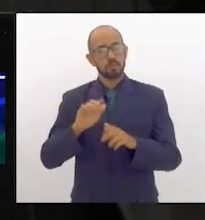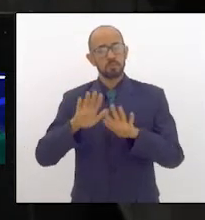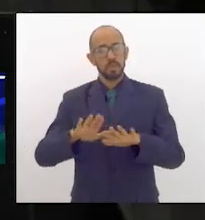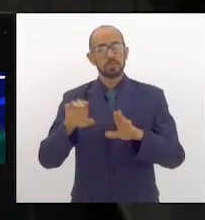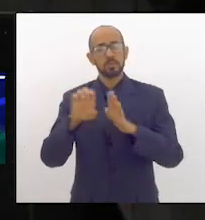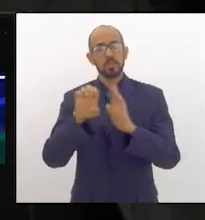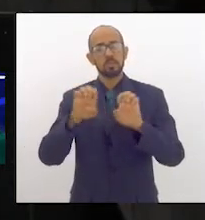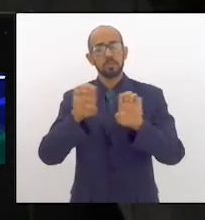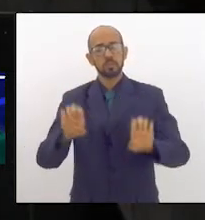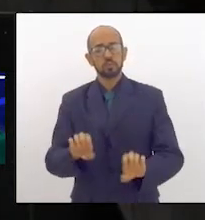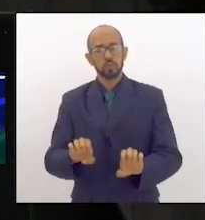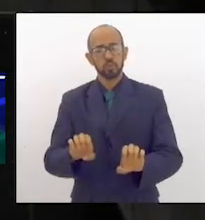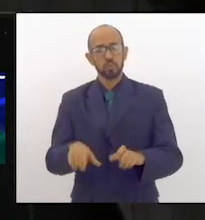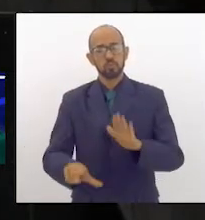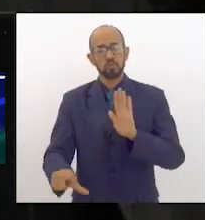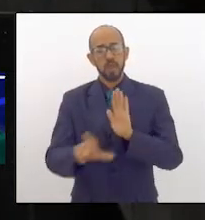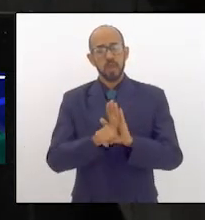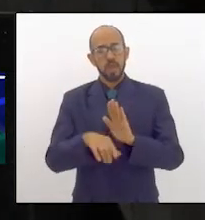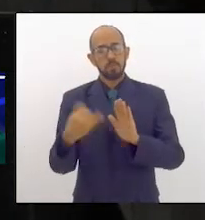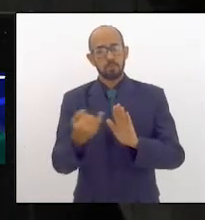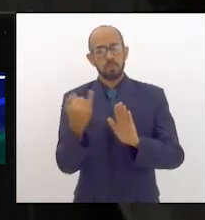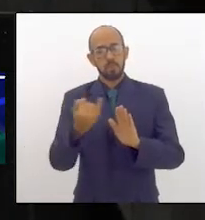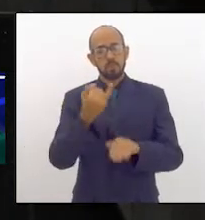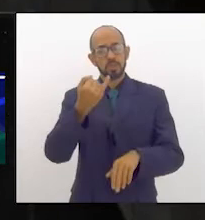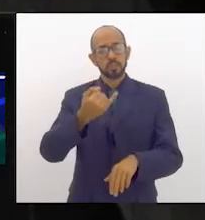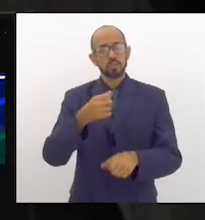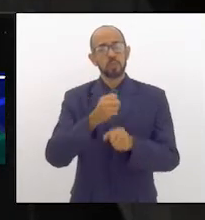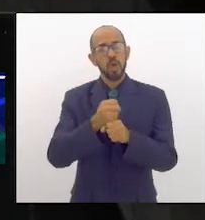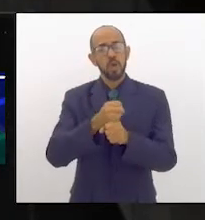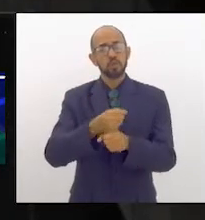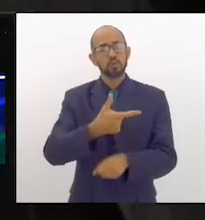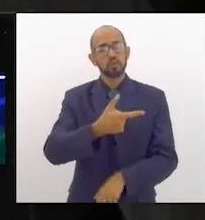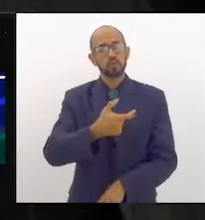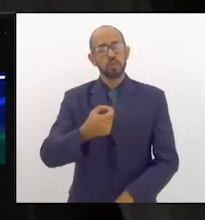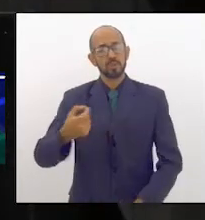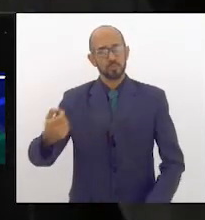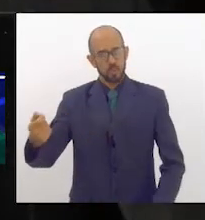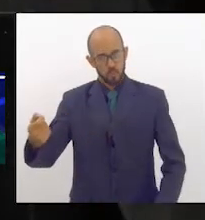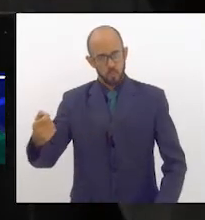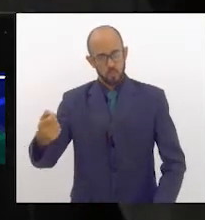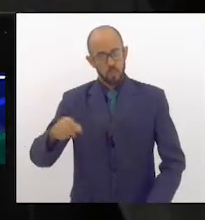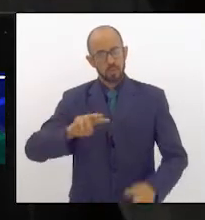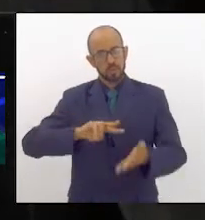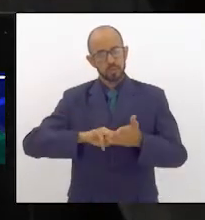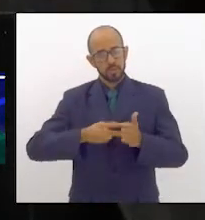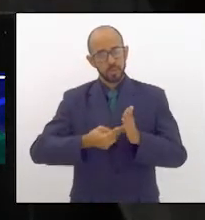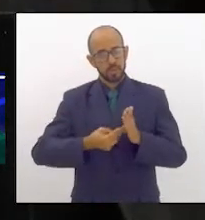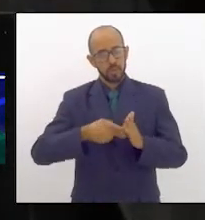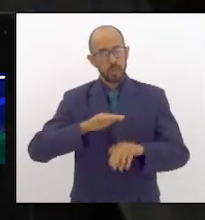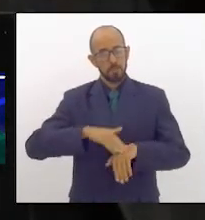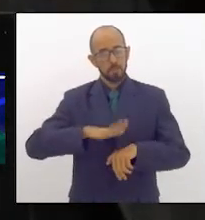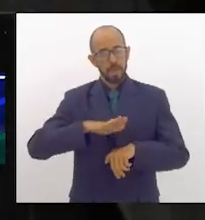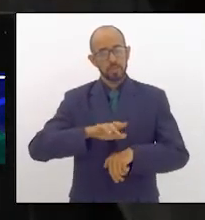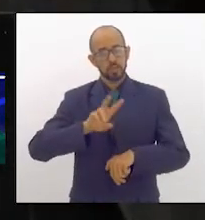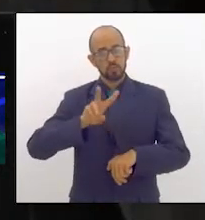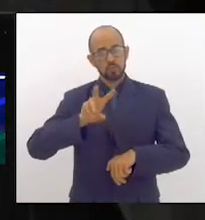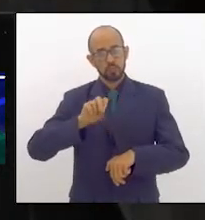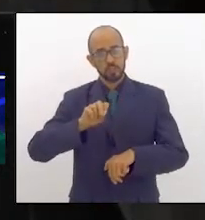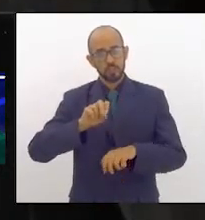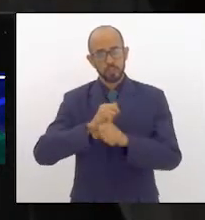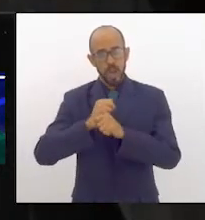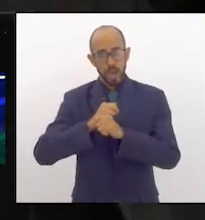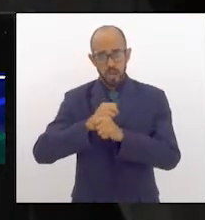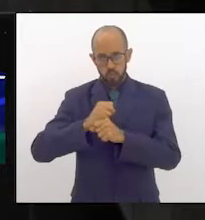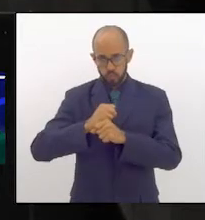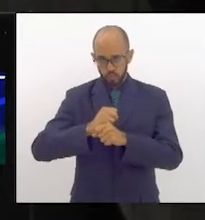lei importante é um ano 2000 portanto há mais de 20 anos ao disciplinamento bem organizado